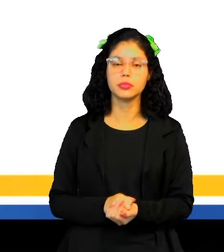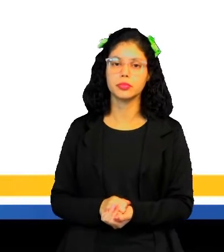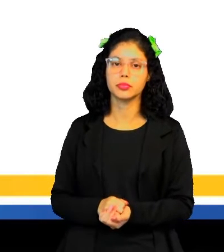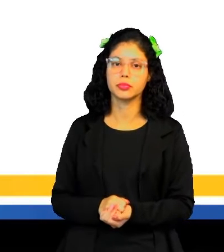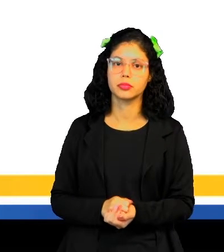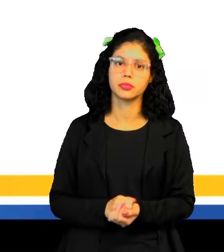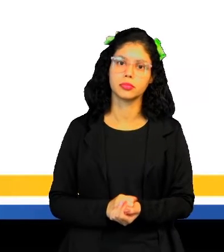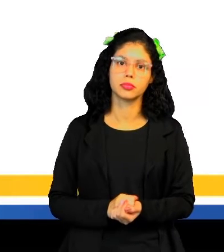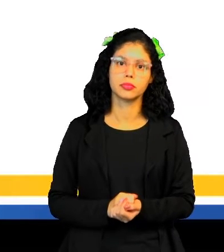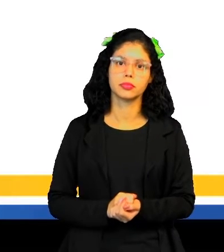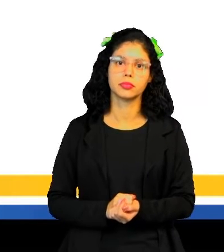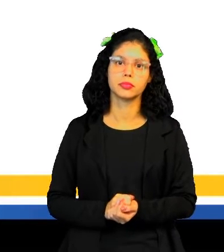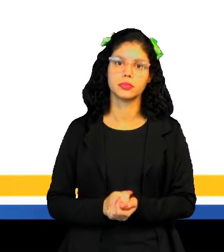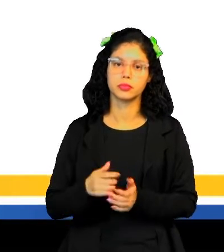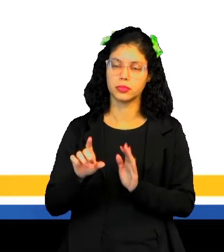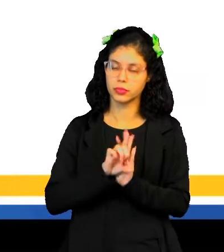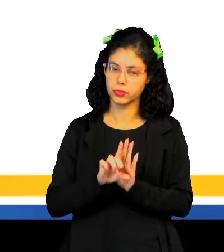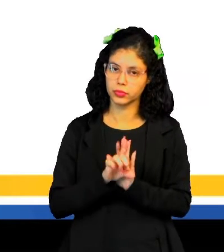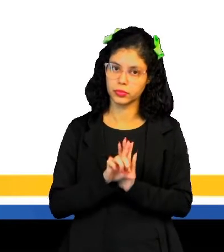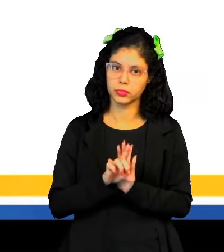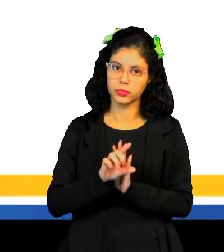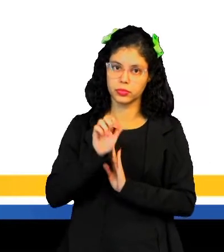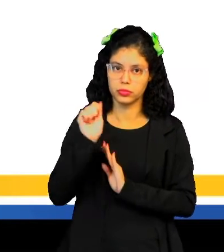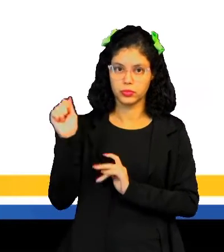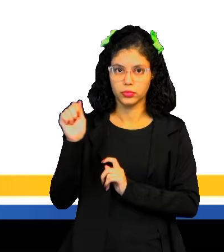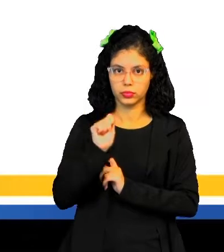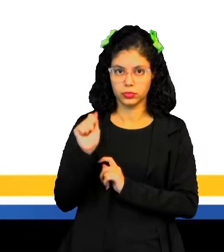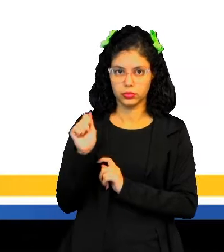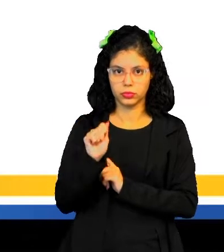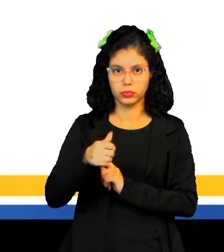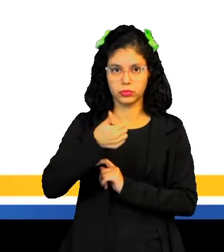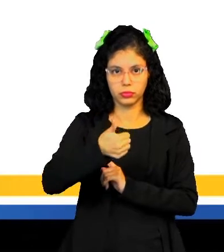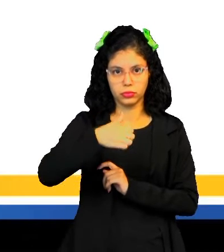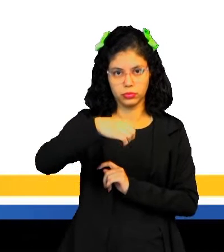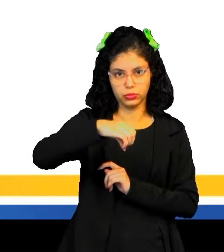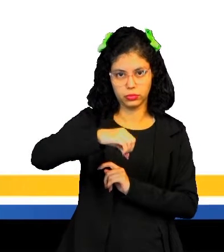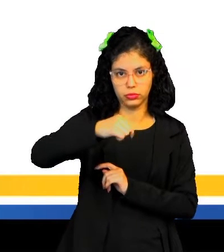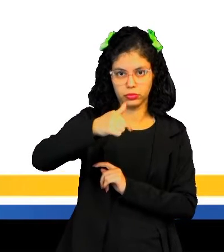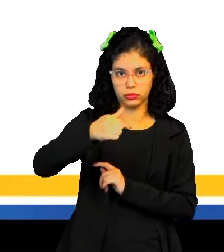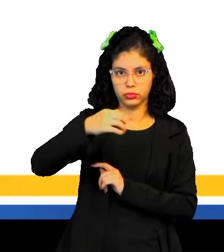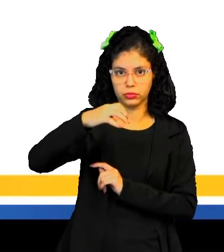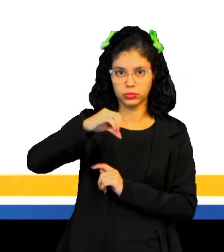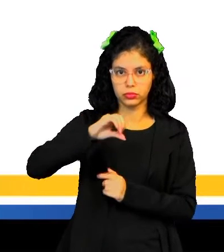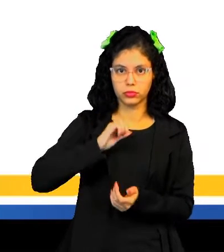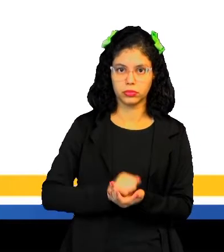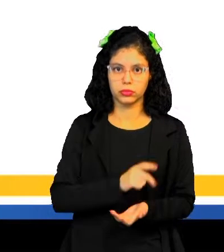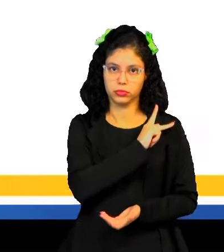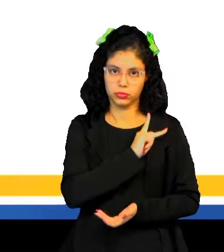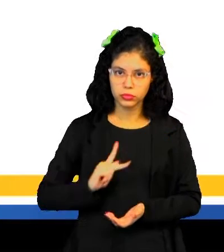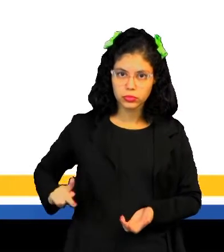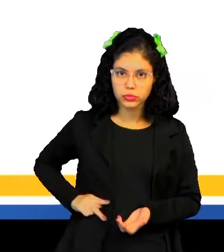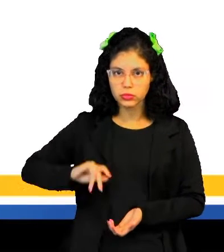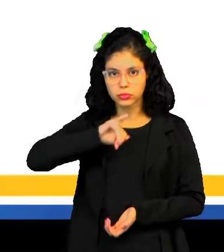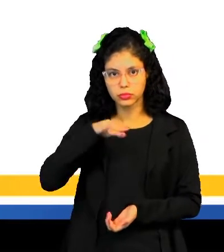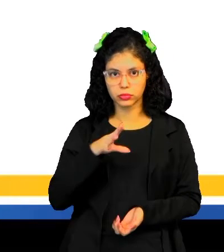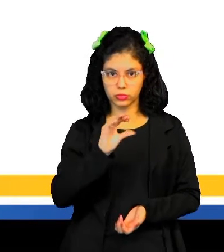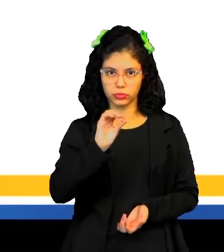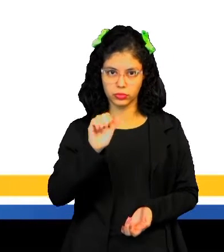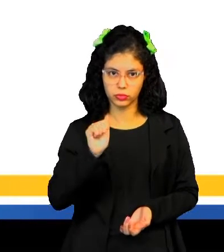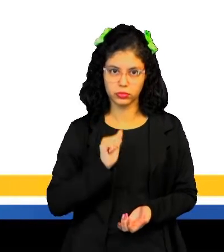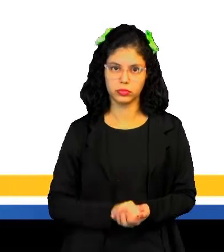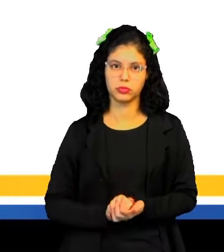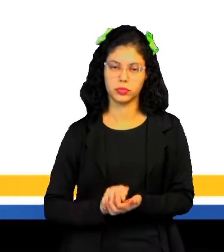transição negociada, promulgada aí em agosto de 1979 pelo então presidente, João Batista